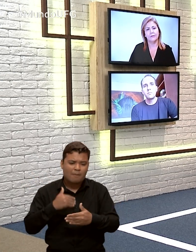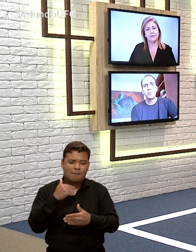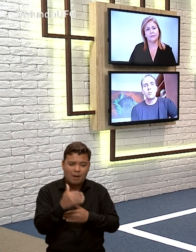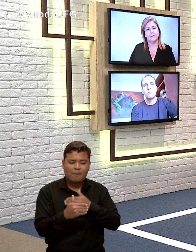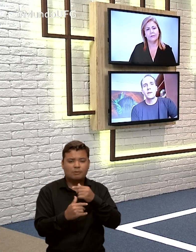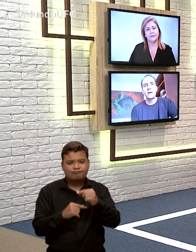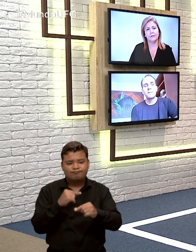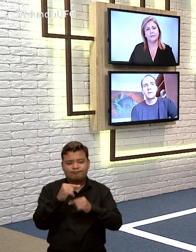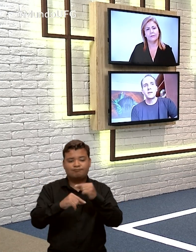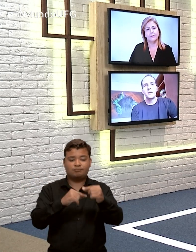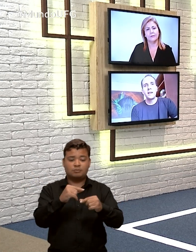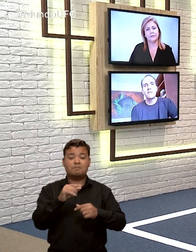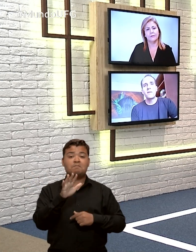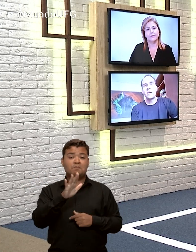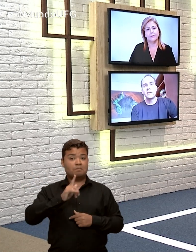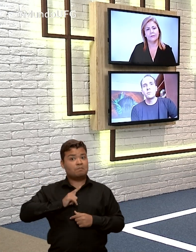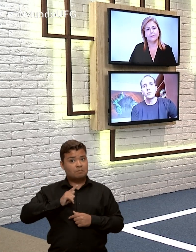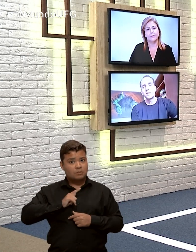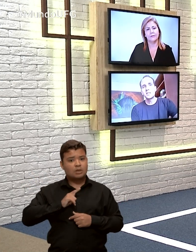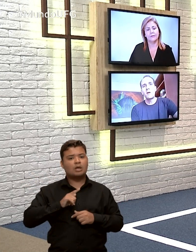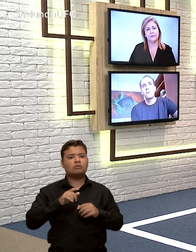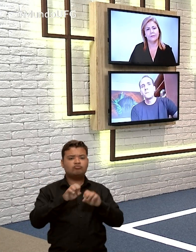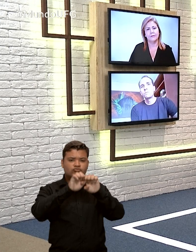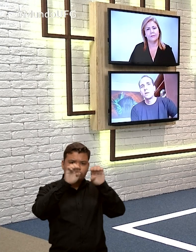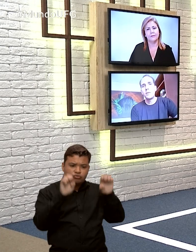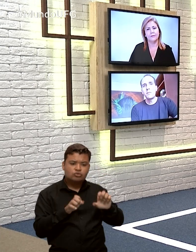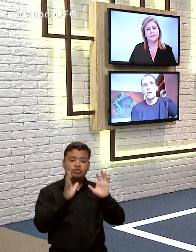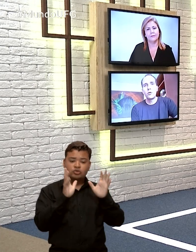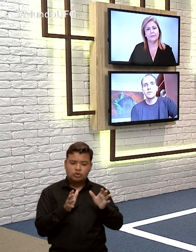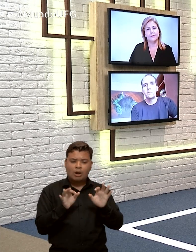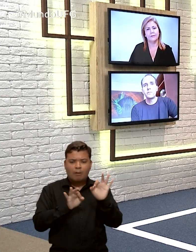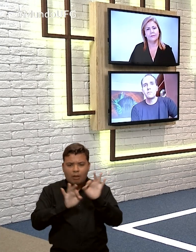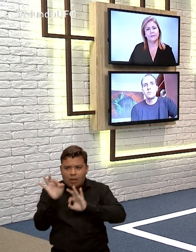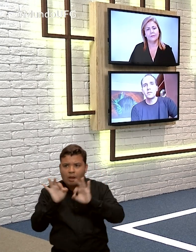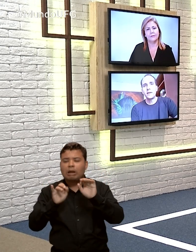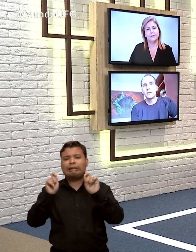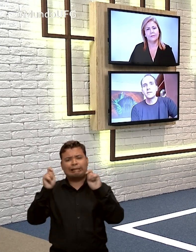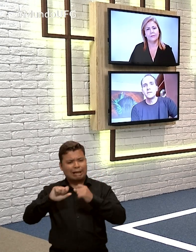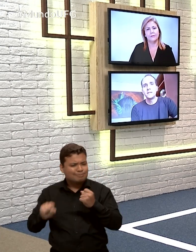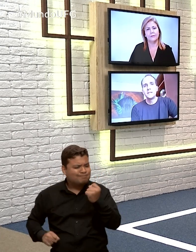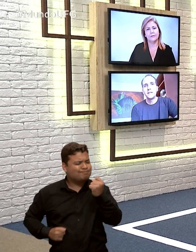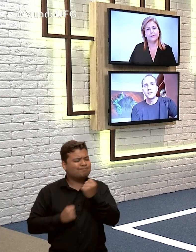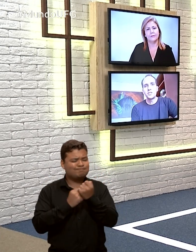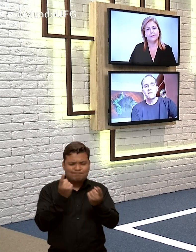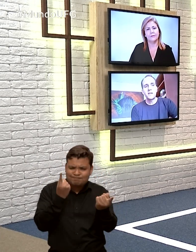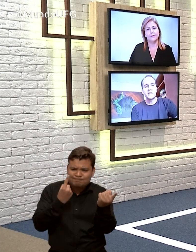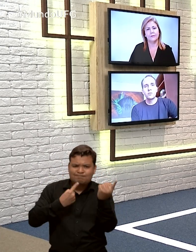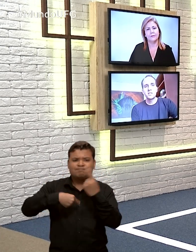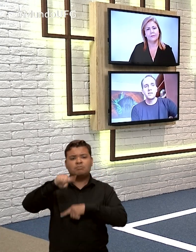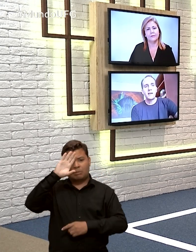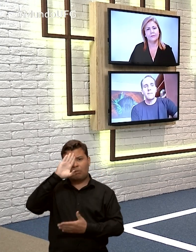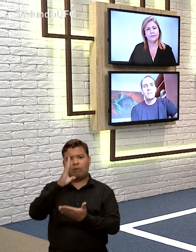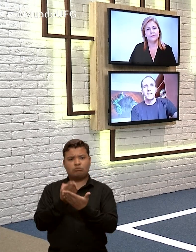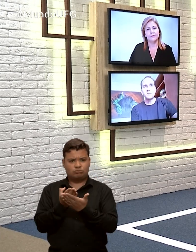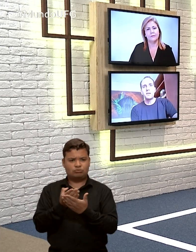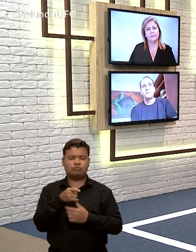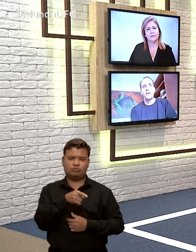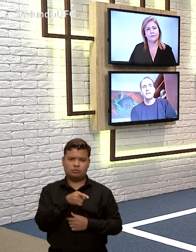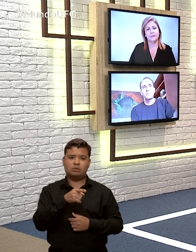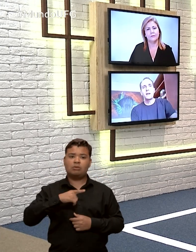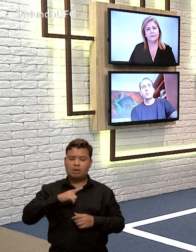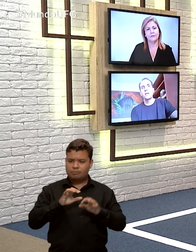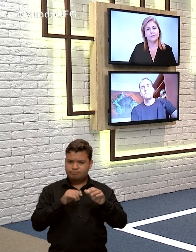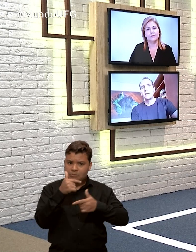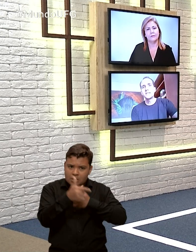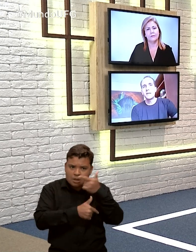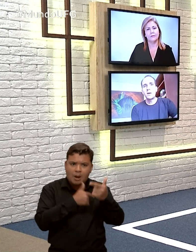base para levar ela num potencial bem maior da biblioteca, né? Então, a gente está fazendo assim, a base bem feita